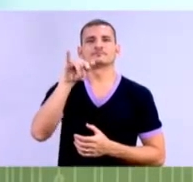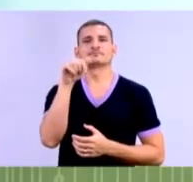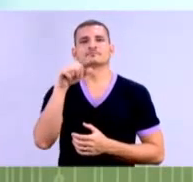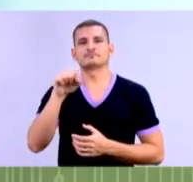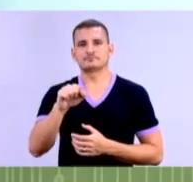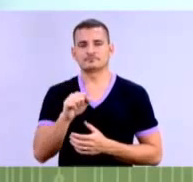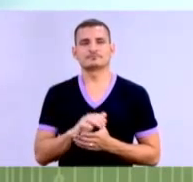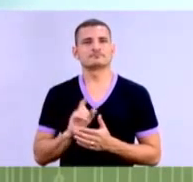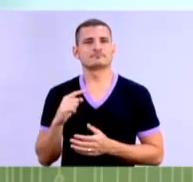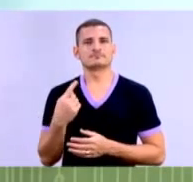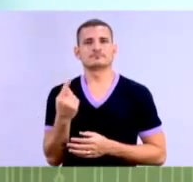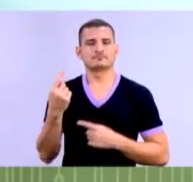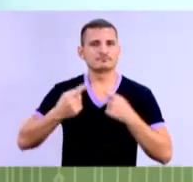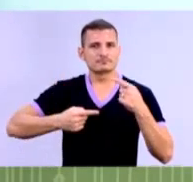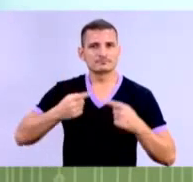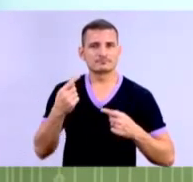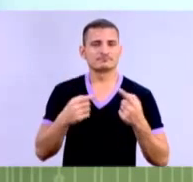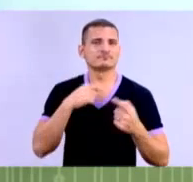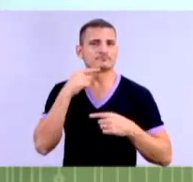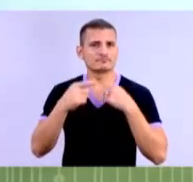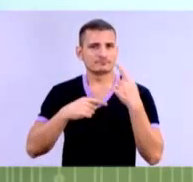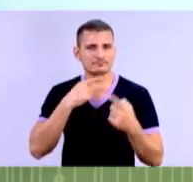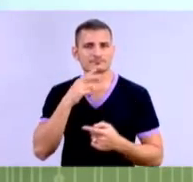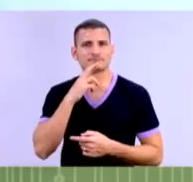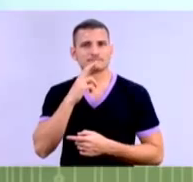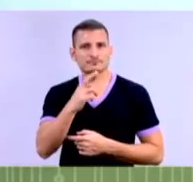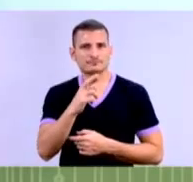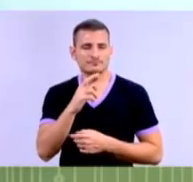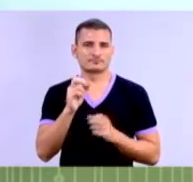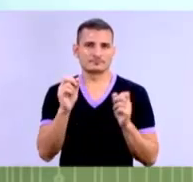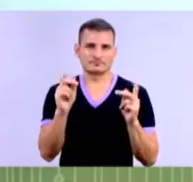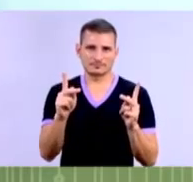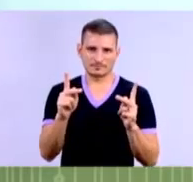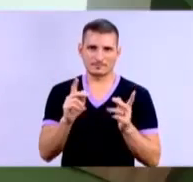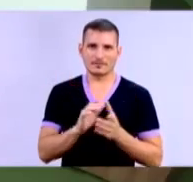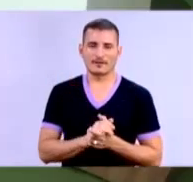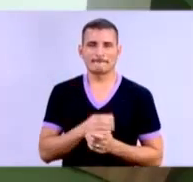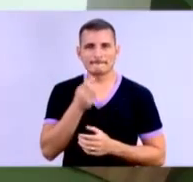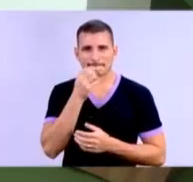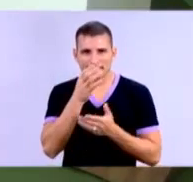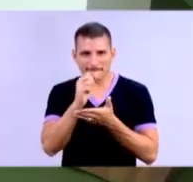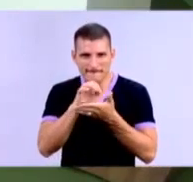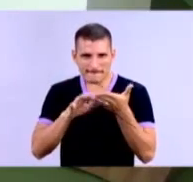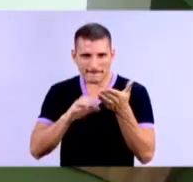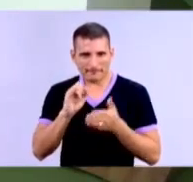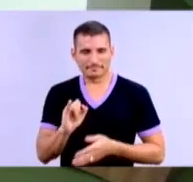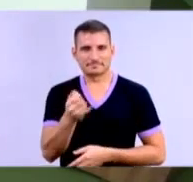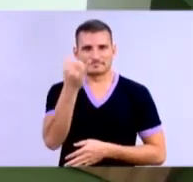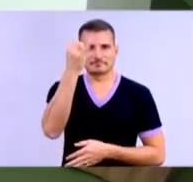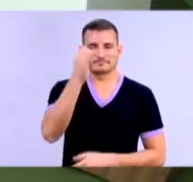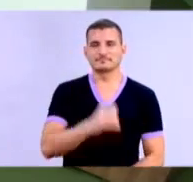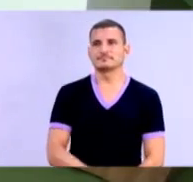nós vamos aqui discutir, tirar as dúvidas que porventura venham a ter, ok? Bom exercício e aproveitem.